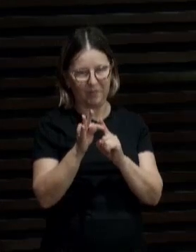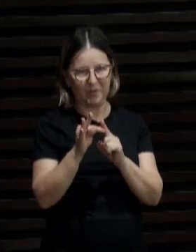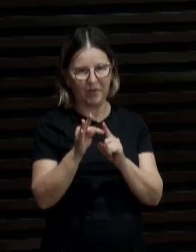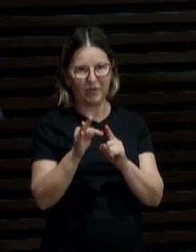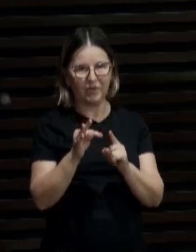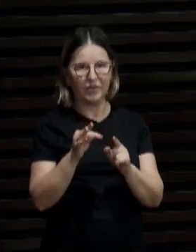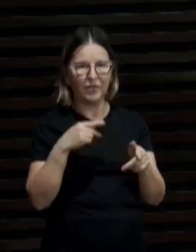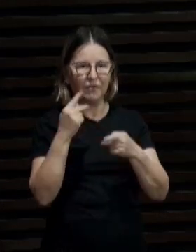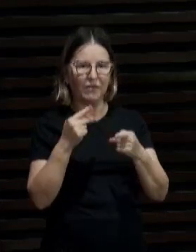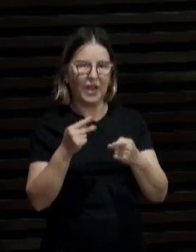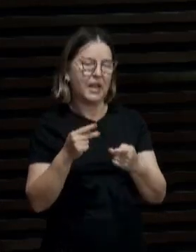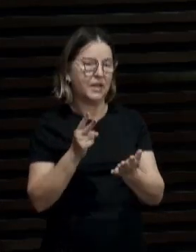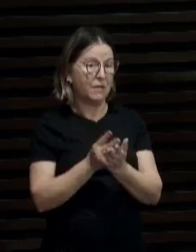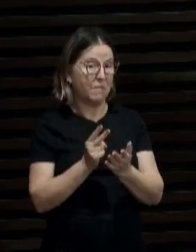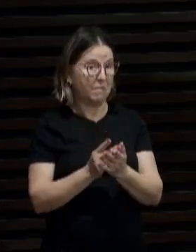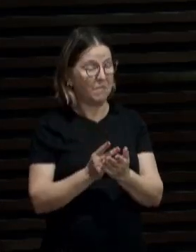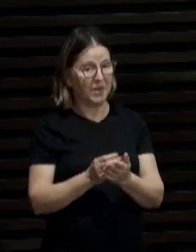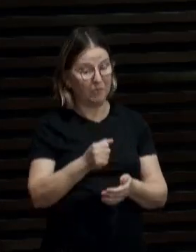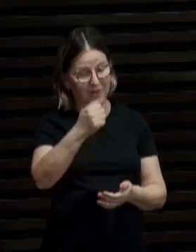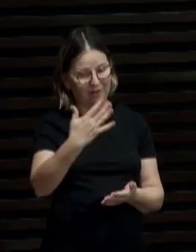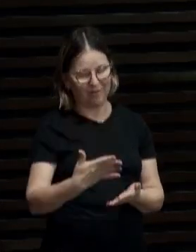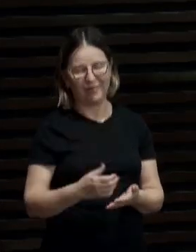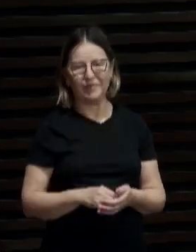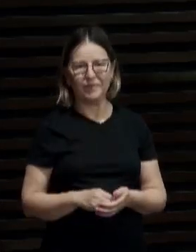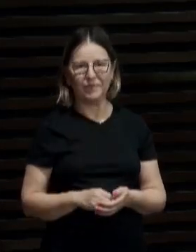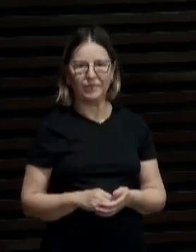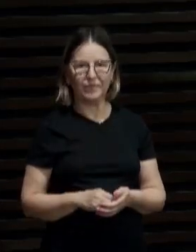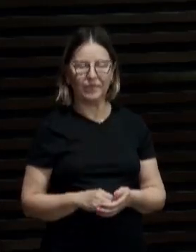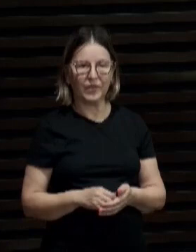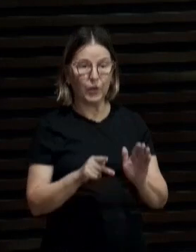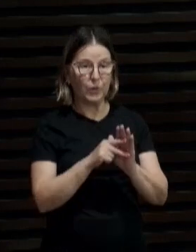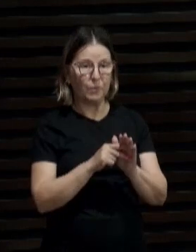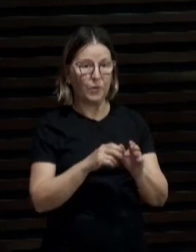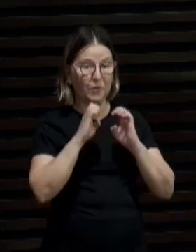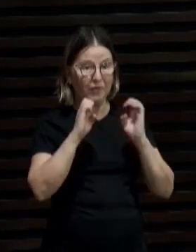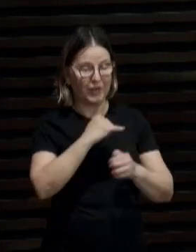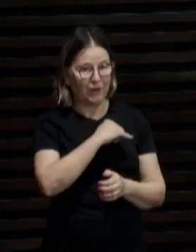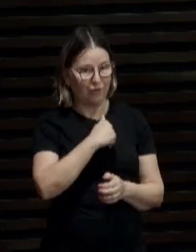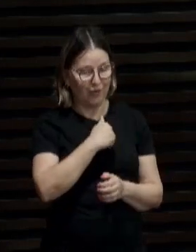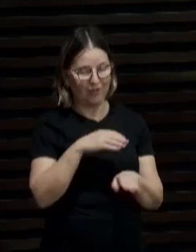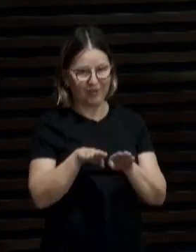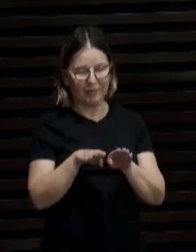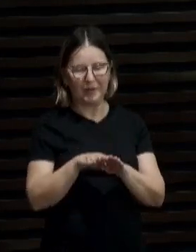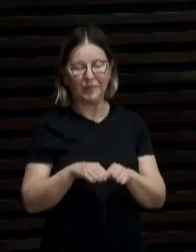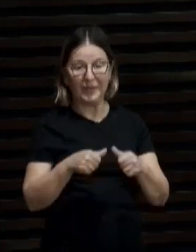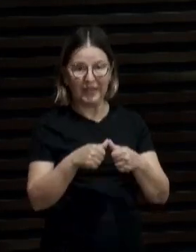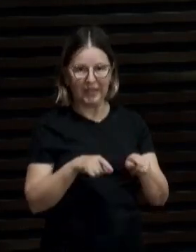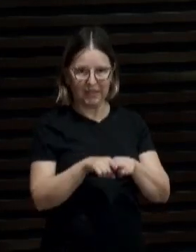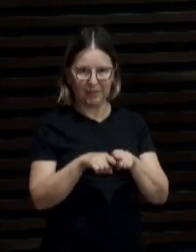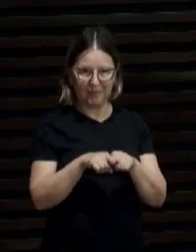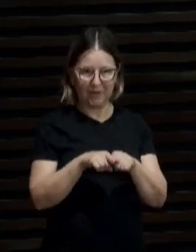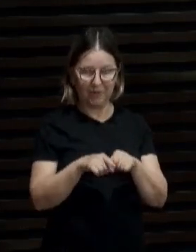o próprio evangelho de João, recheado. Esses irmãos, meus queridos, eles foram